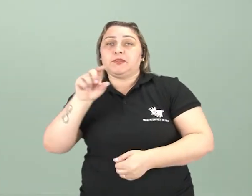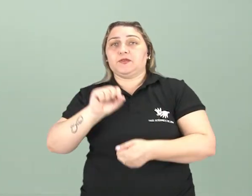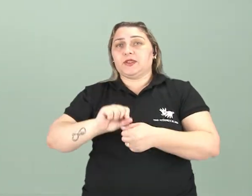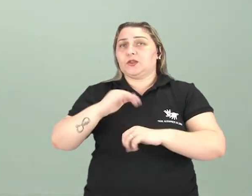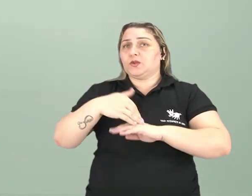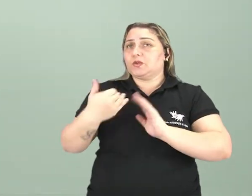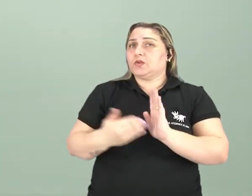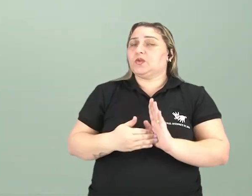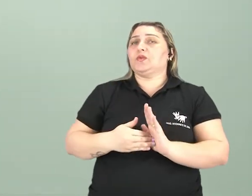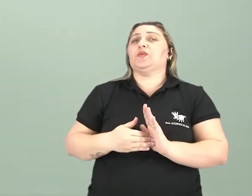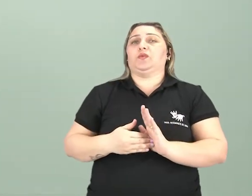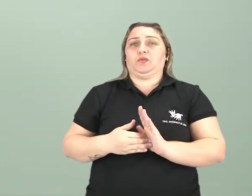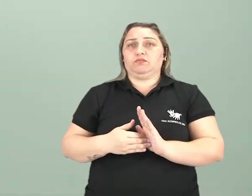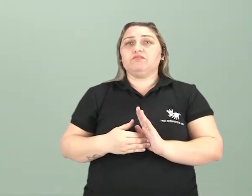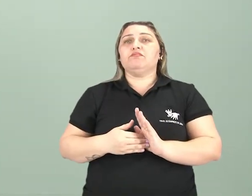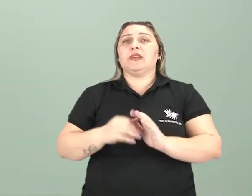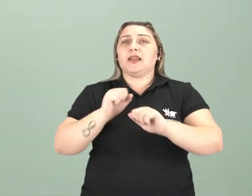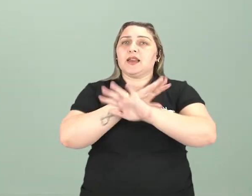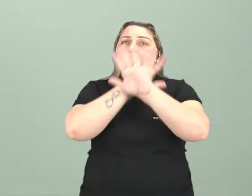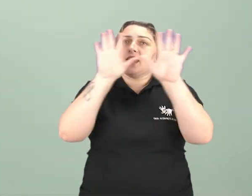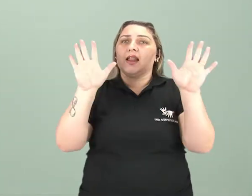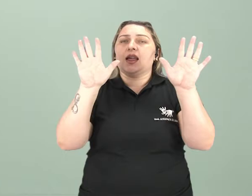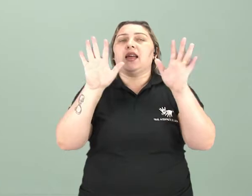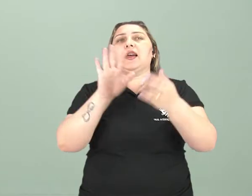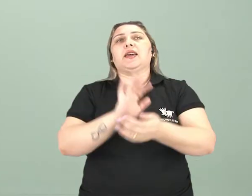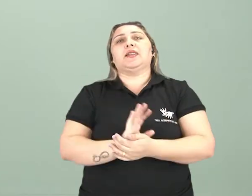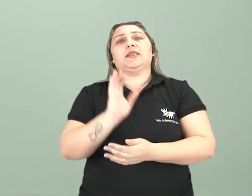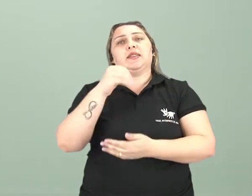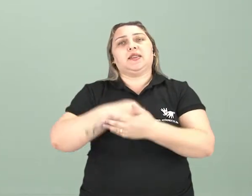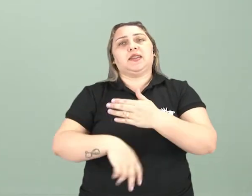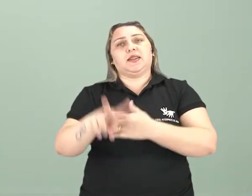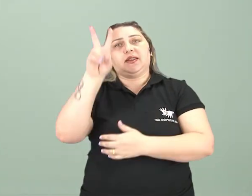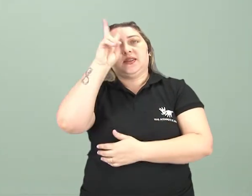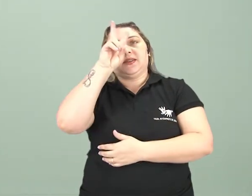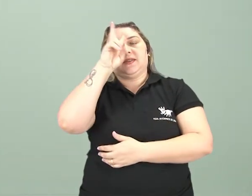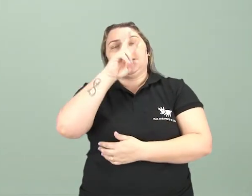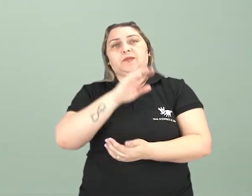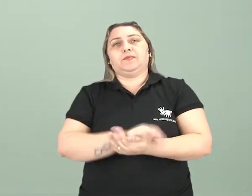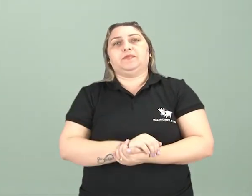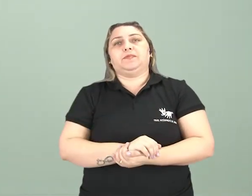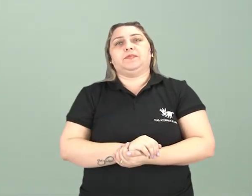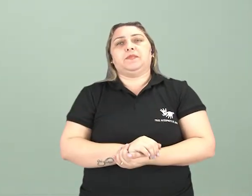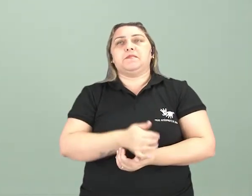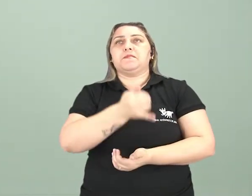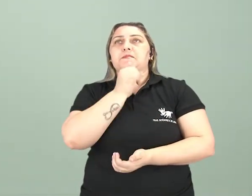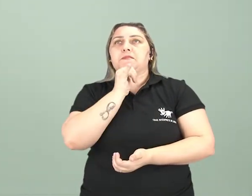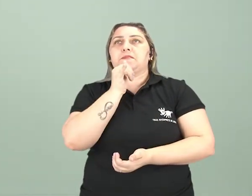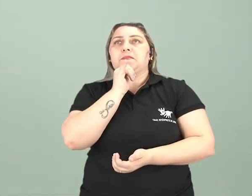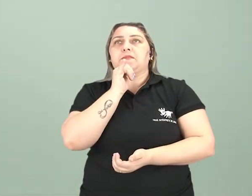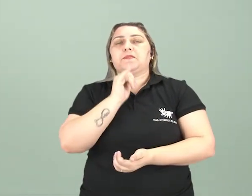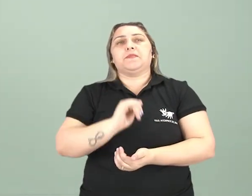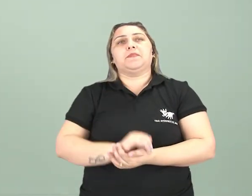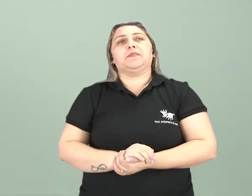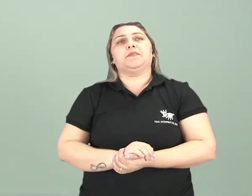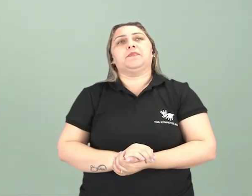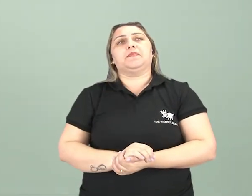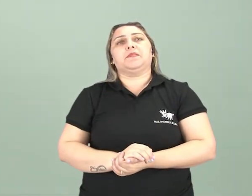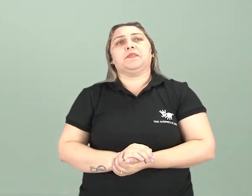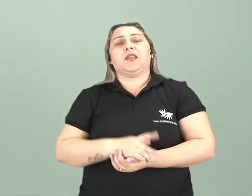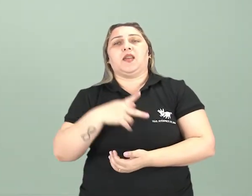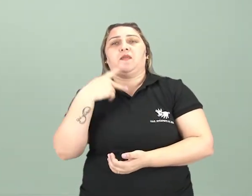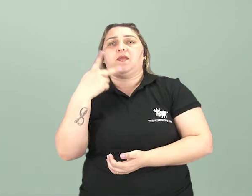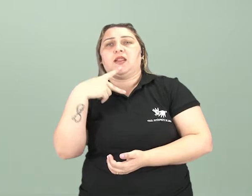contar dentro da sua história. Lembrando que você fará tudo isso implicitamente, tá? Contando dentro da